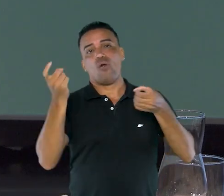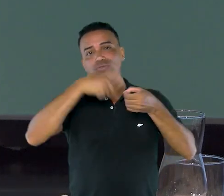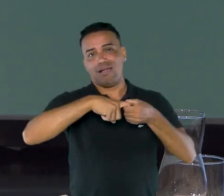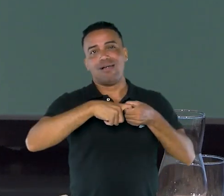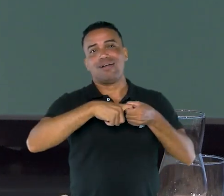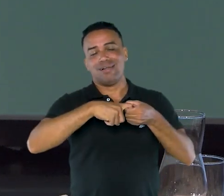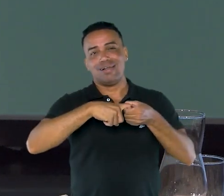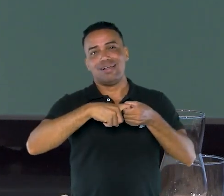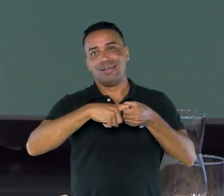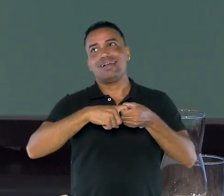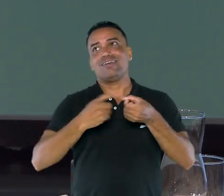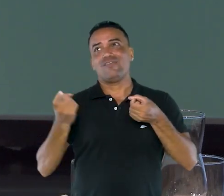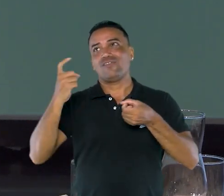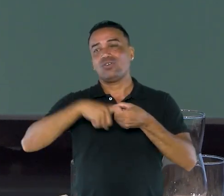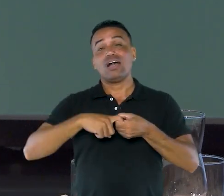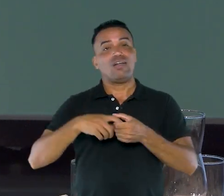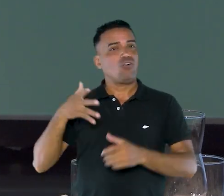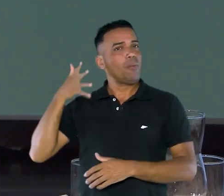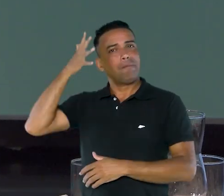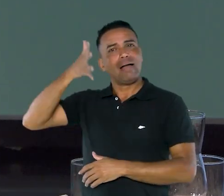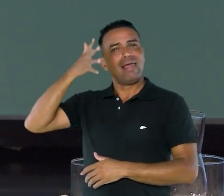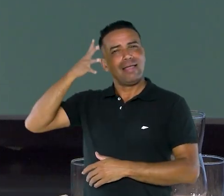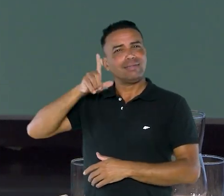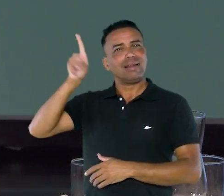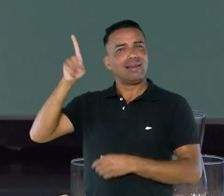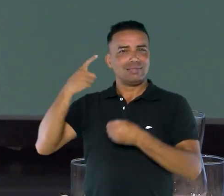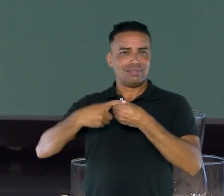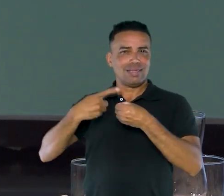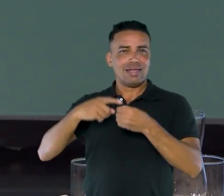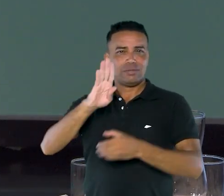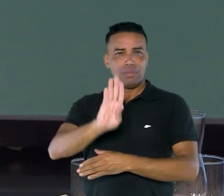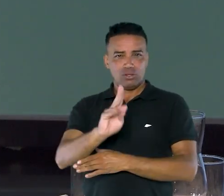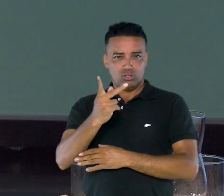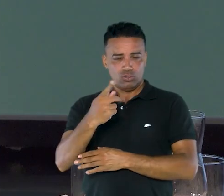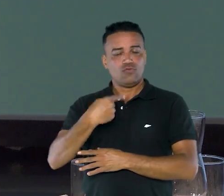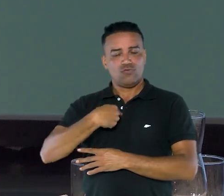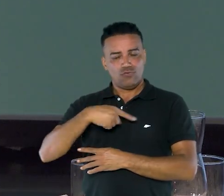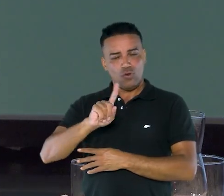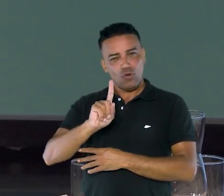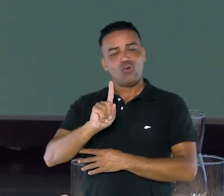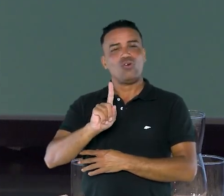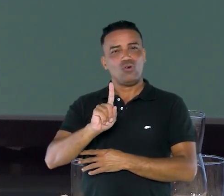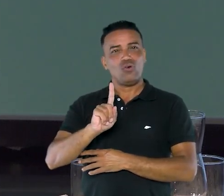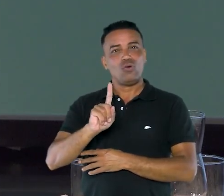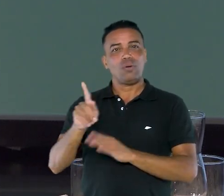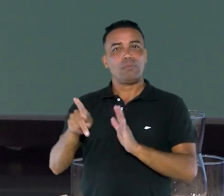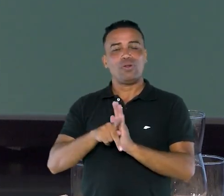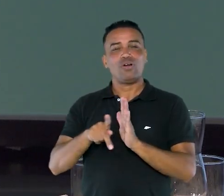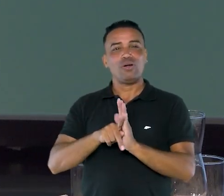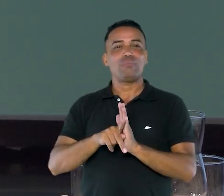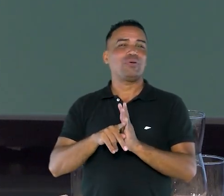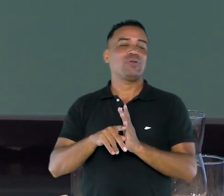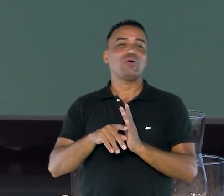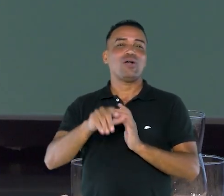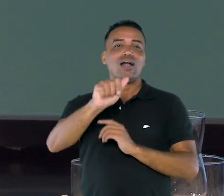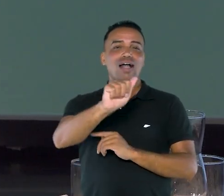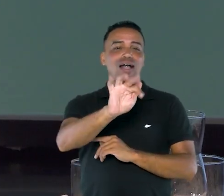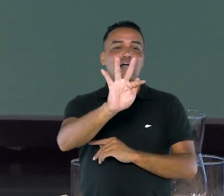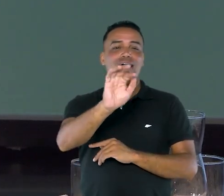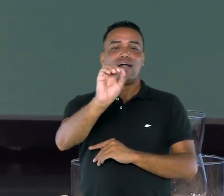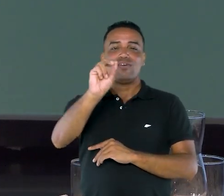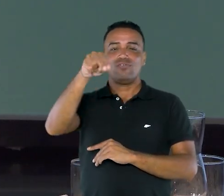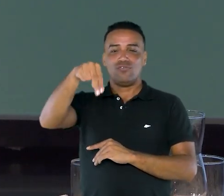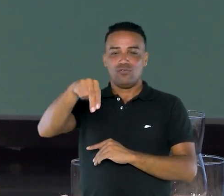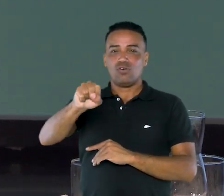você está lendo, eu vou fazer uma palestra em BH, aliás, né? Terra do nosso querido Afonso, sempre um